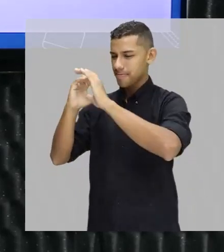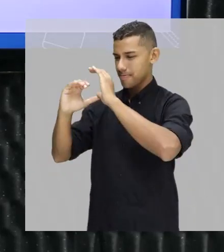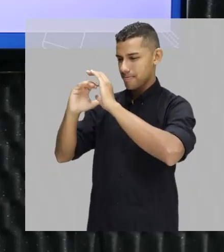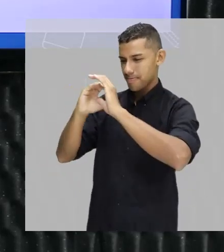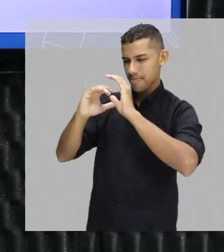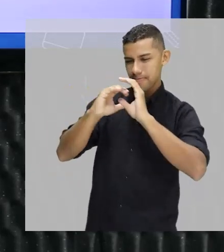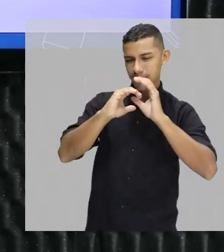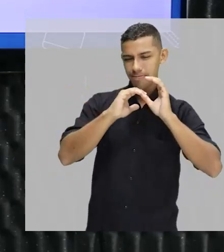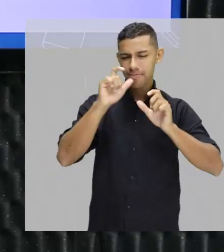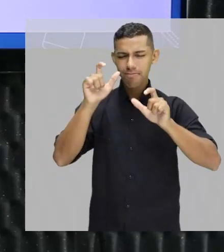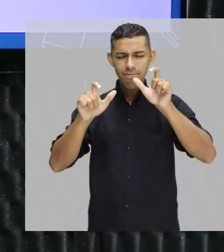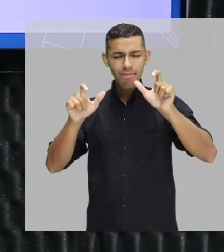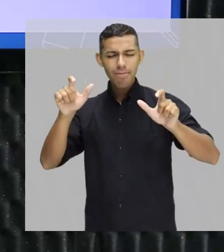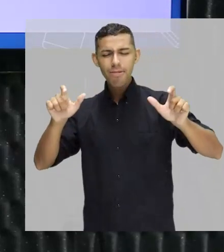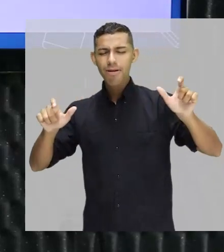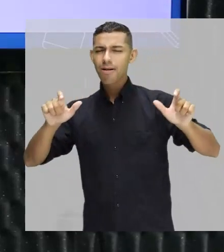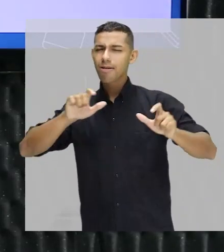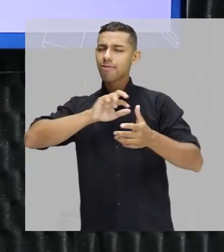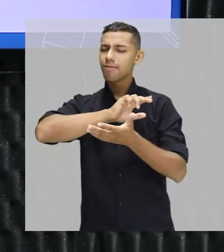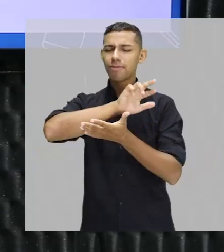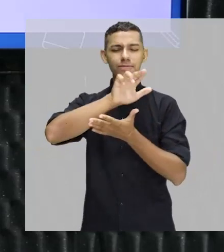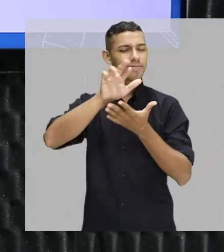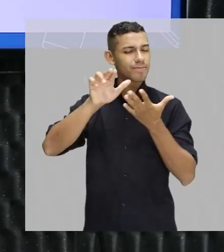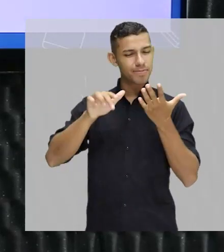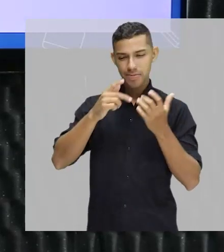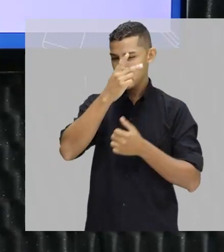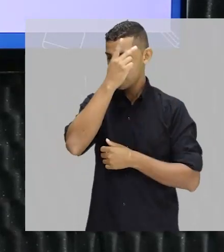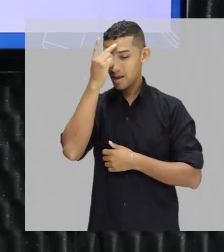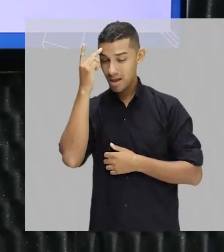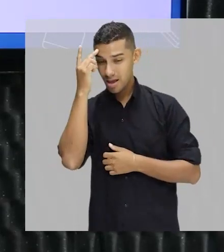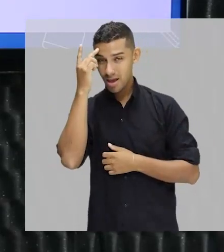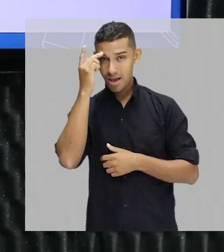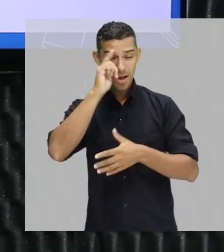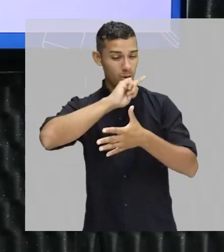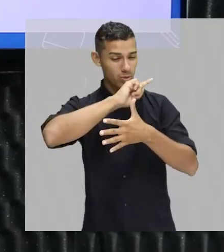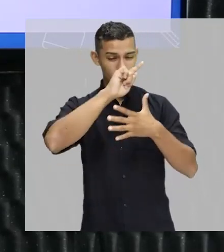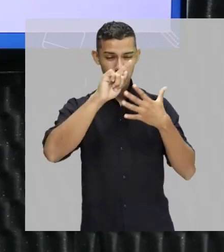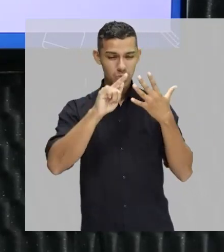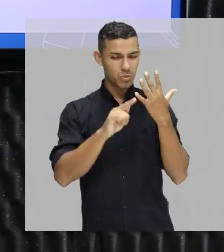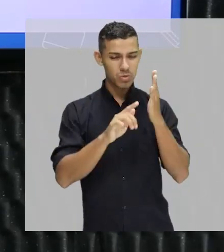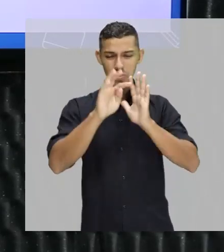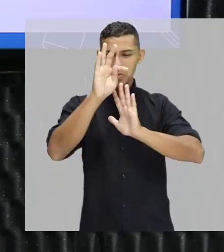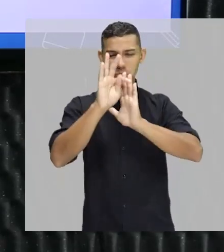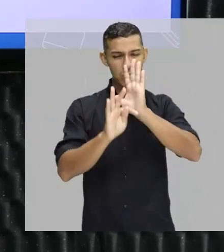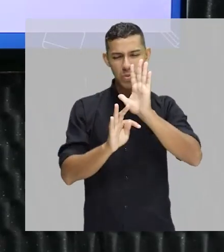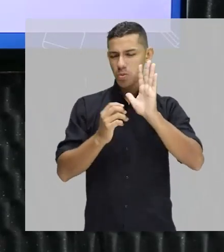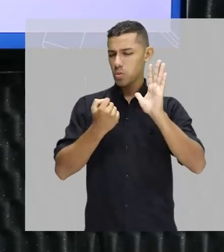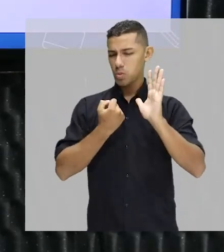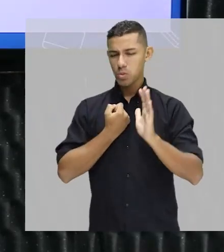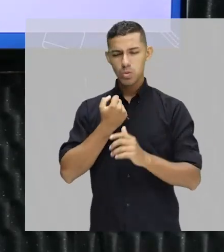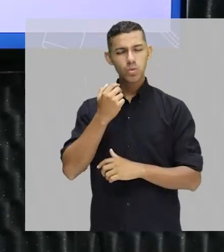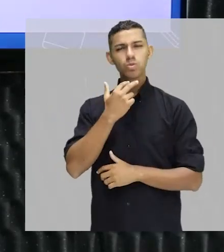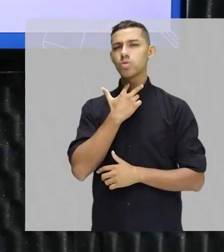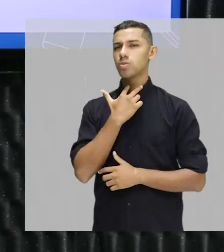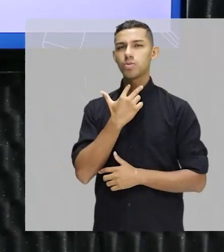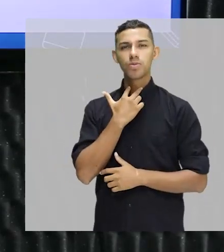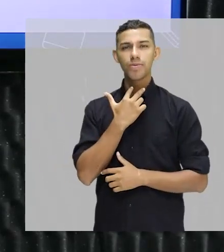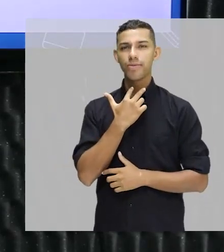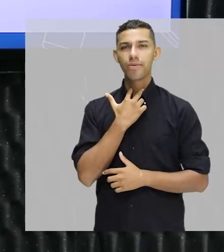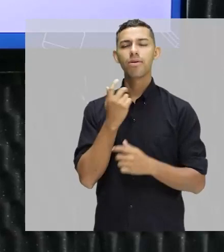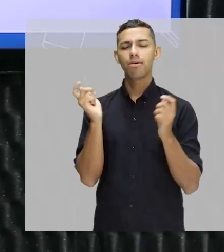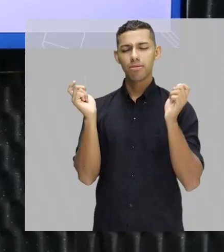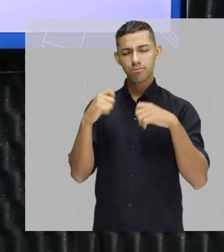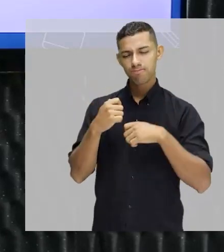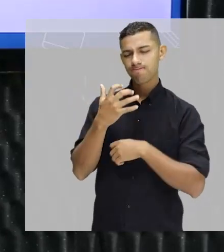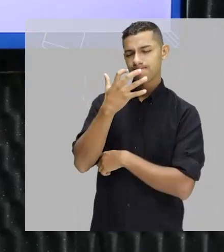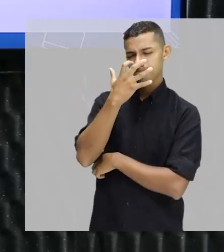gêneros textuais não podem ser numerados. É possível, no entanto, observarmos que eles possuem